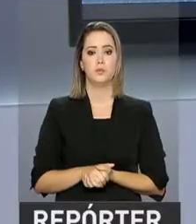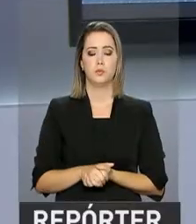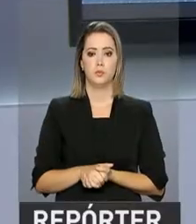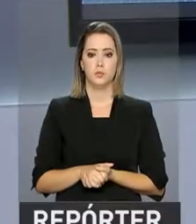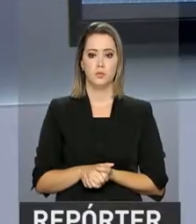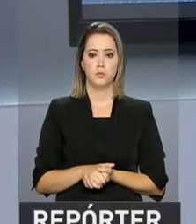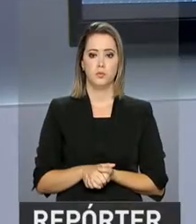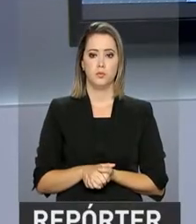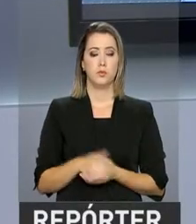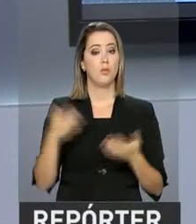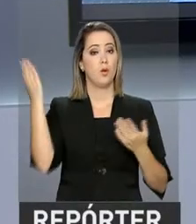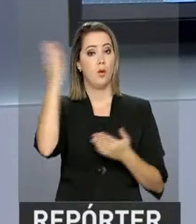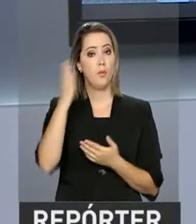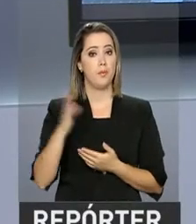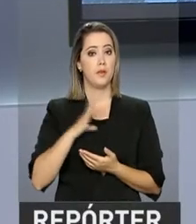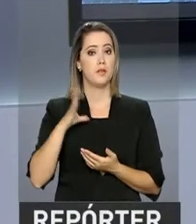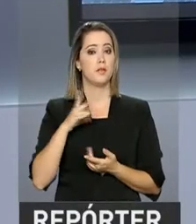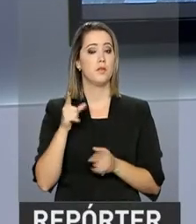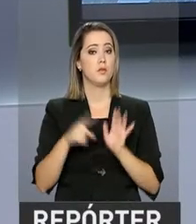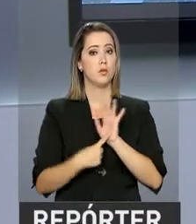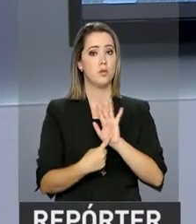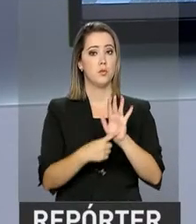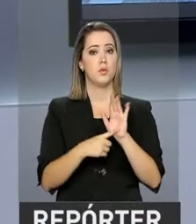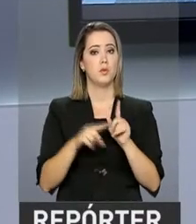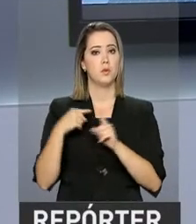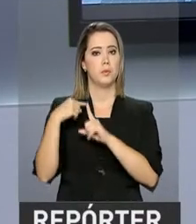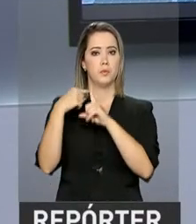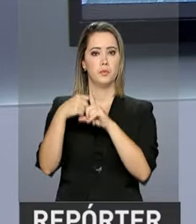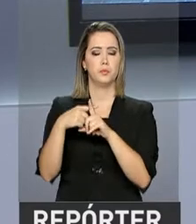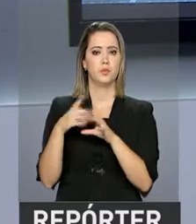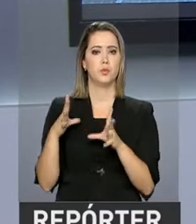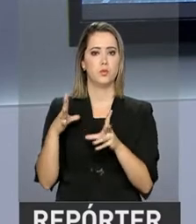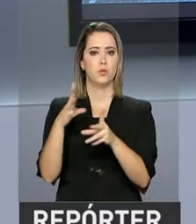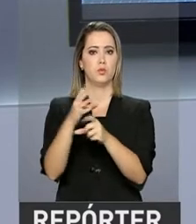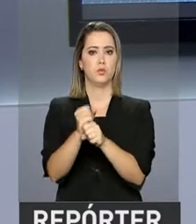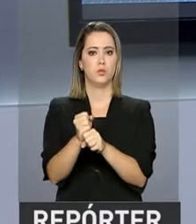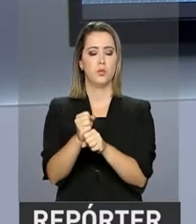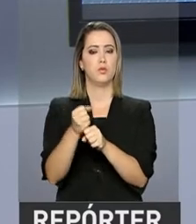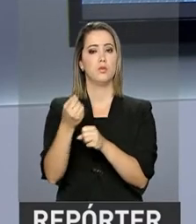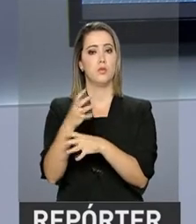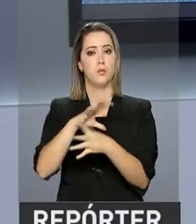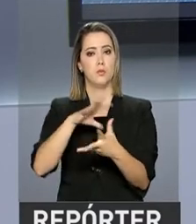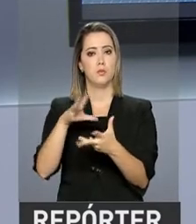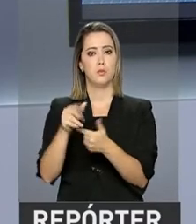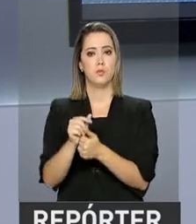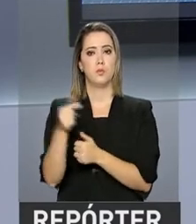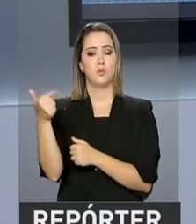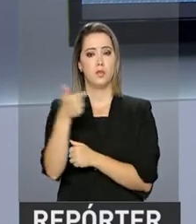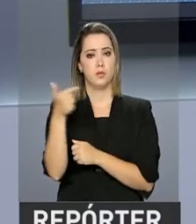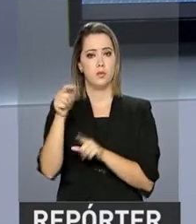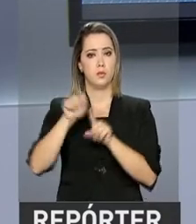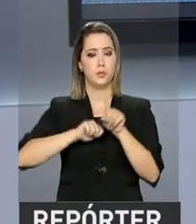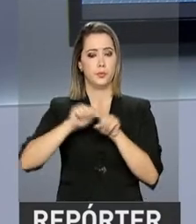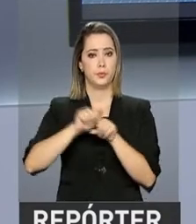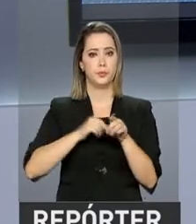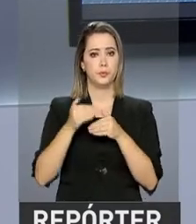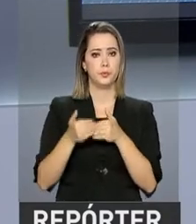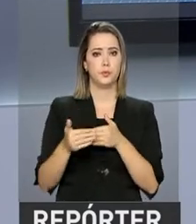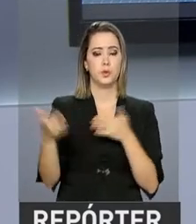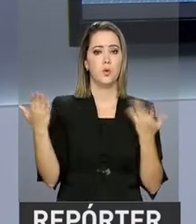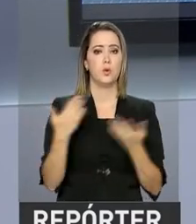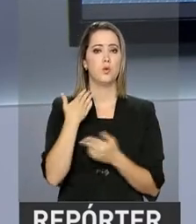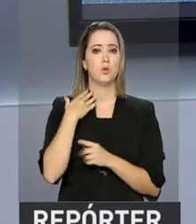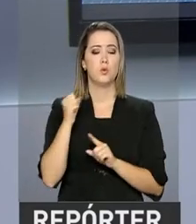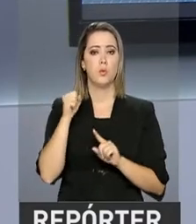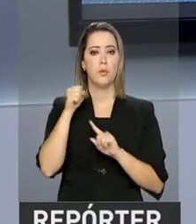e o brasil registra resultado positivo nas contas externas pelo segundo mês seguido dados divulgados hoje pelo banco central